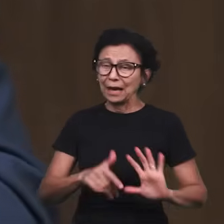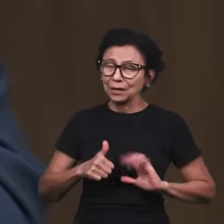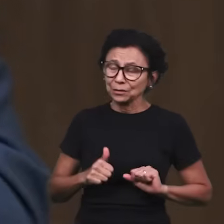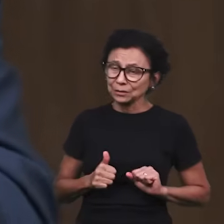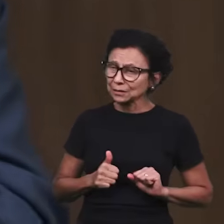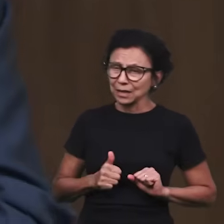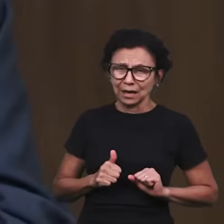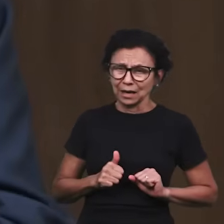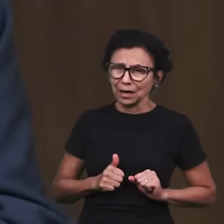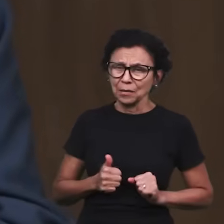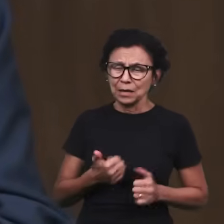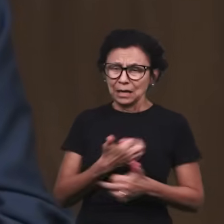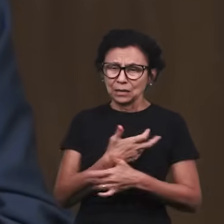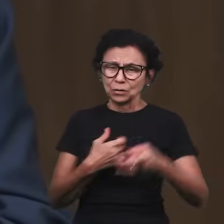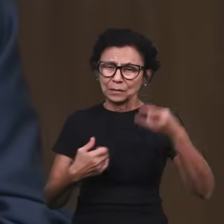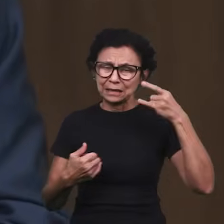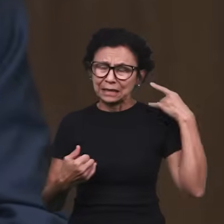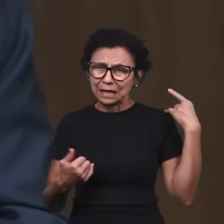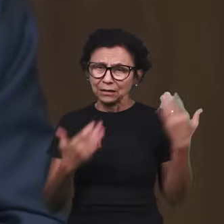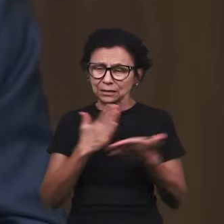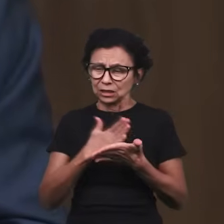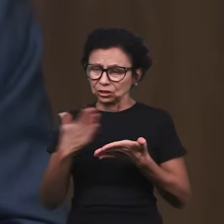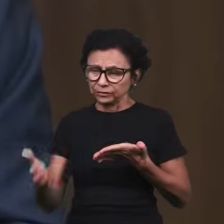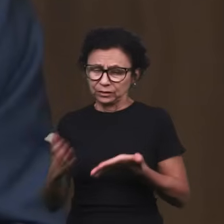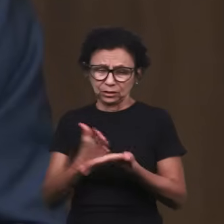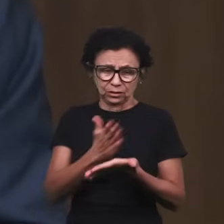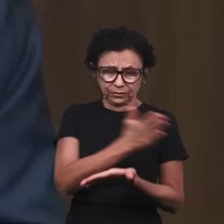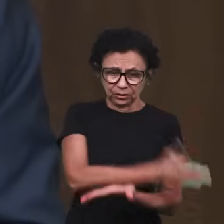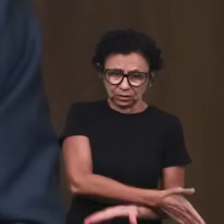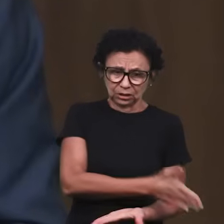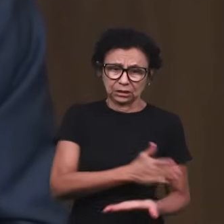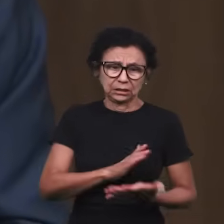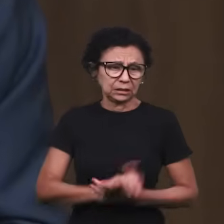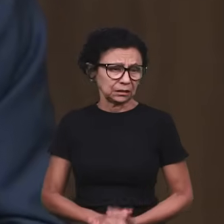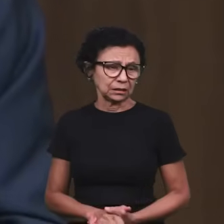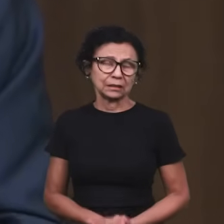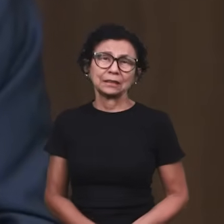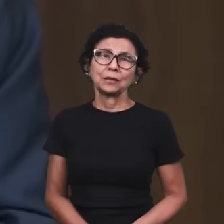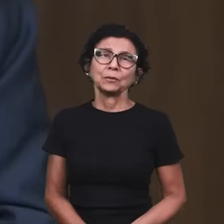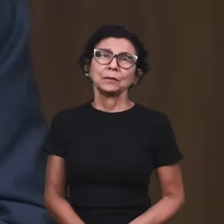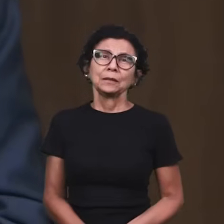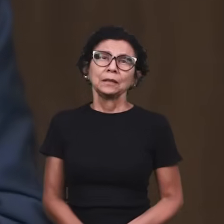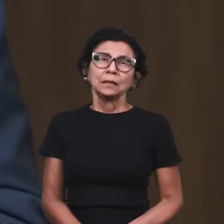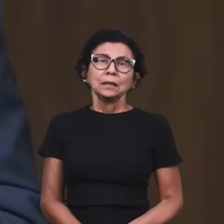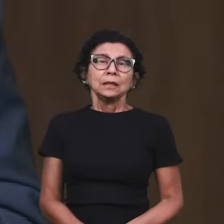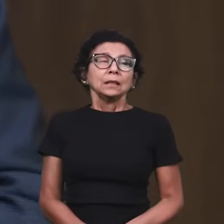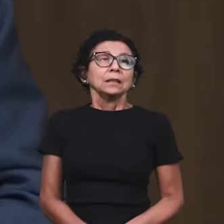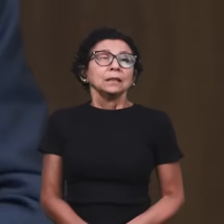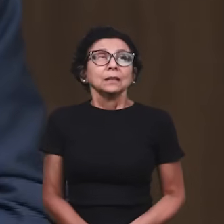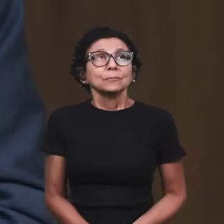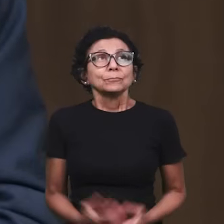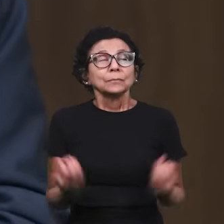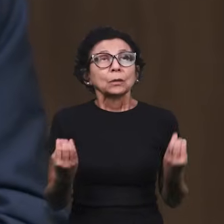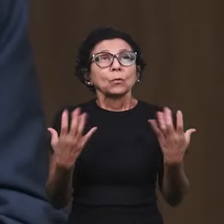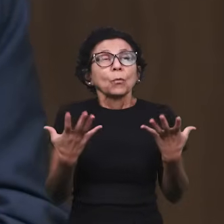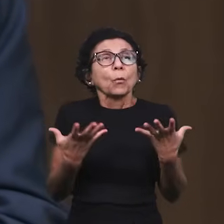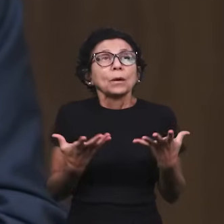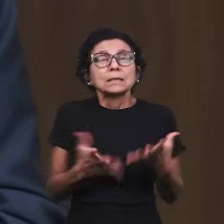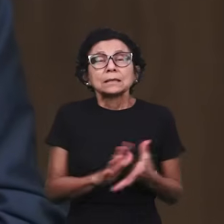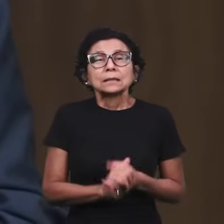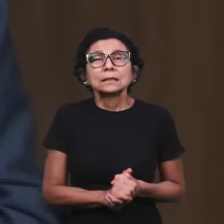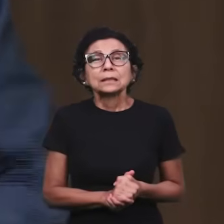vou ter que dividir as coisas. Na verdade, para o homem que não é espiritual, está cada vez mais uma loucura. É uma coisa